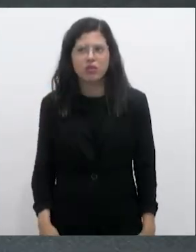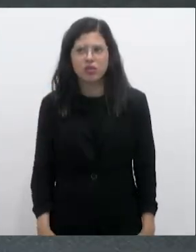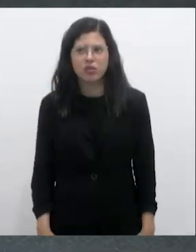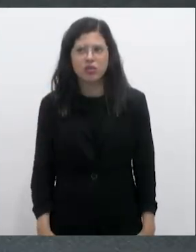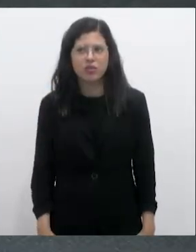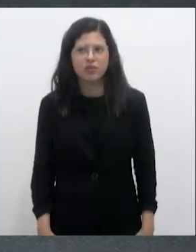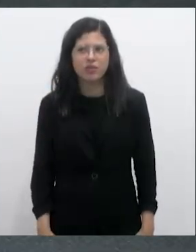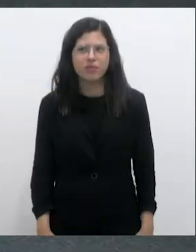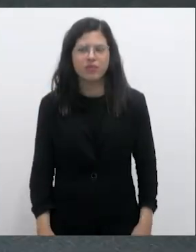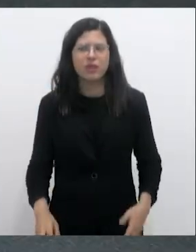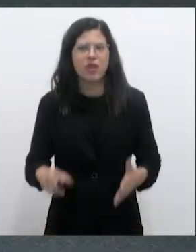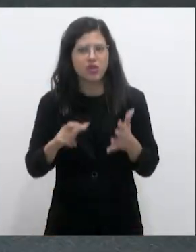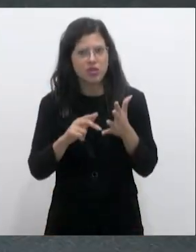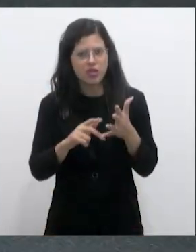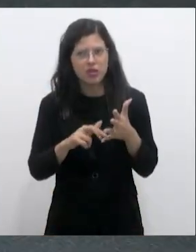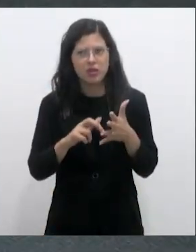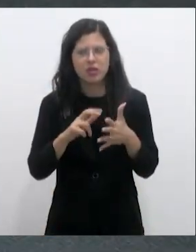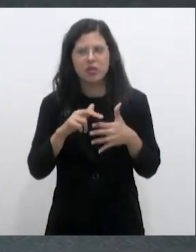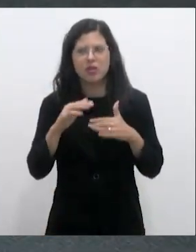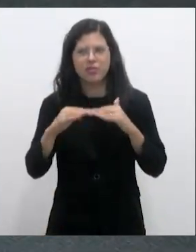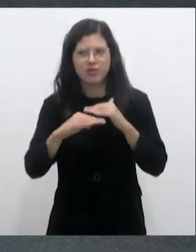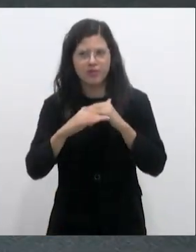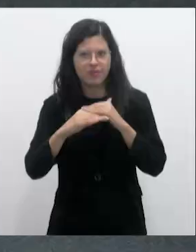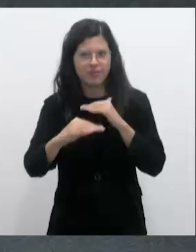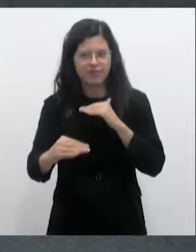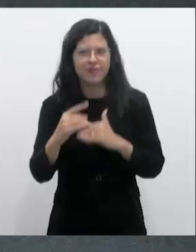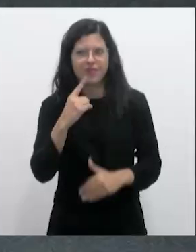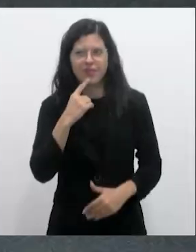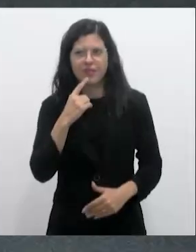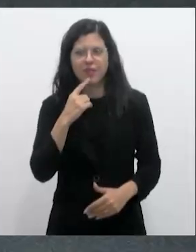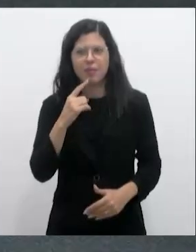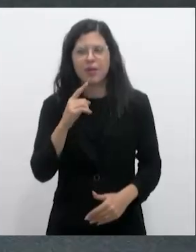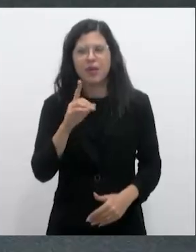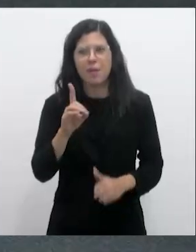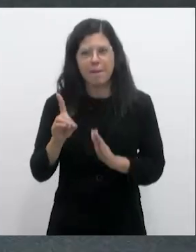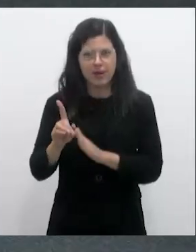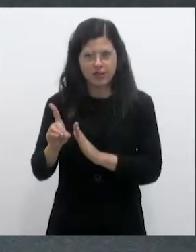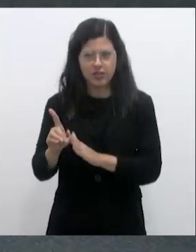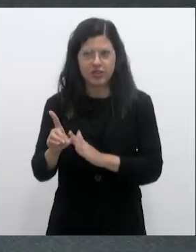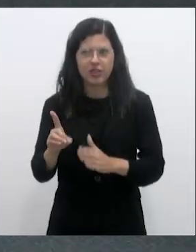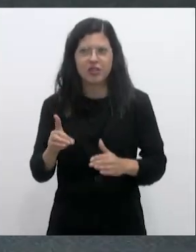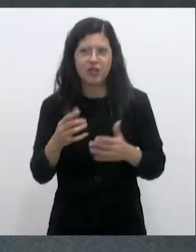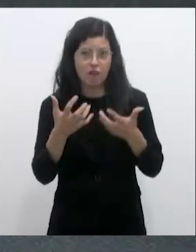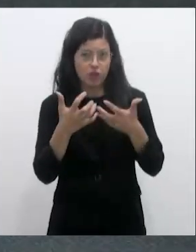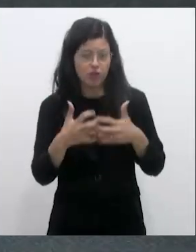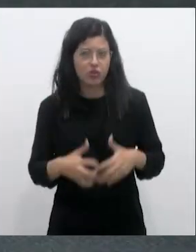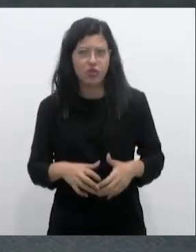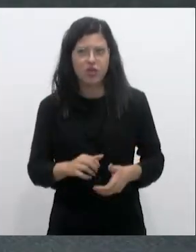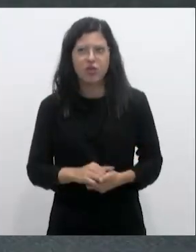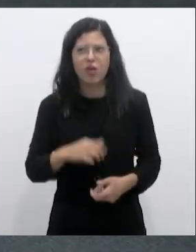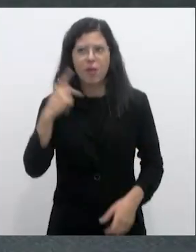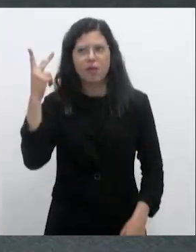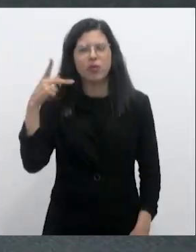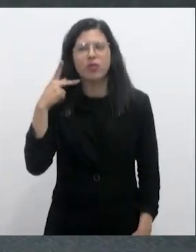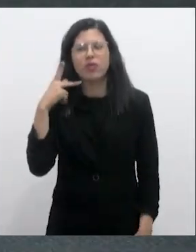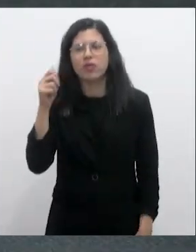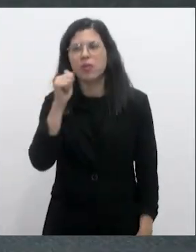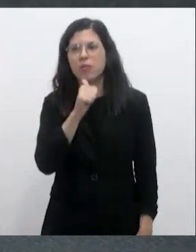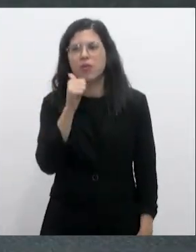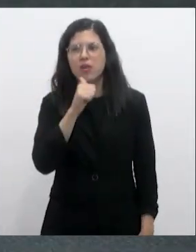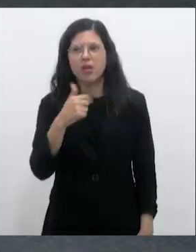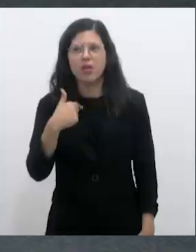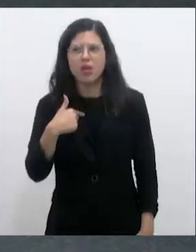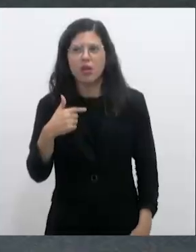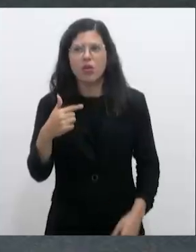da escadaria do tapete vermelho à direita. Está funcionando ali a Procuradoria da Mulher, onde eu